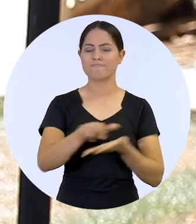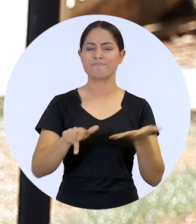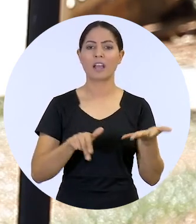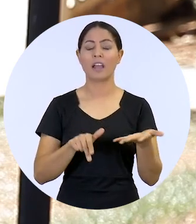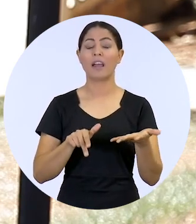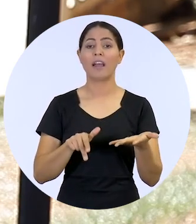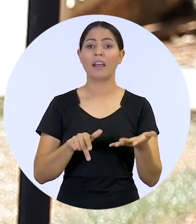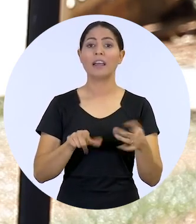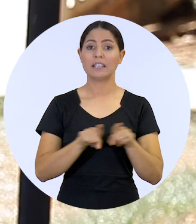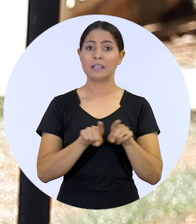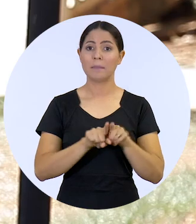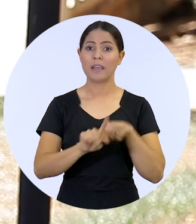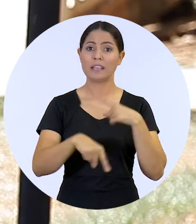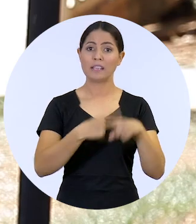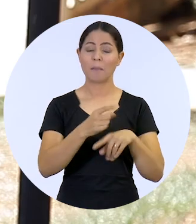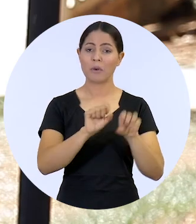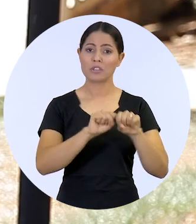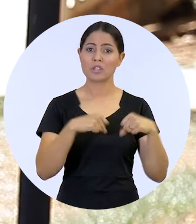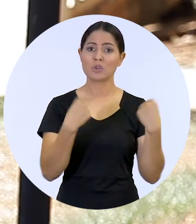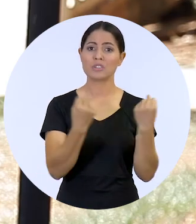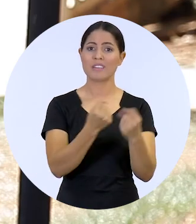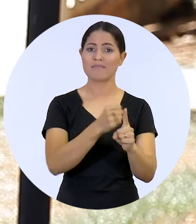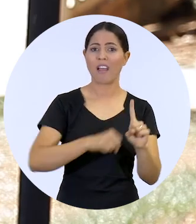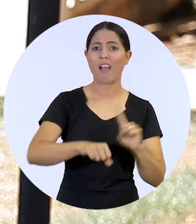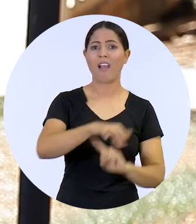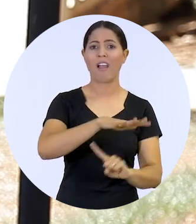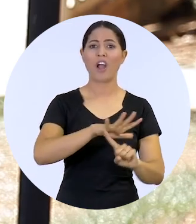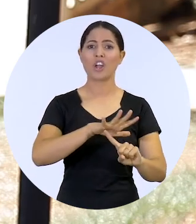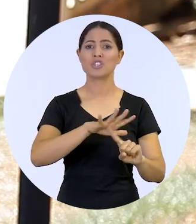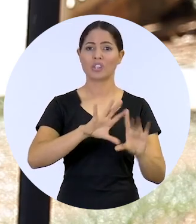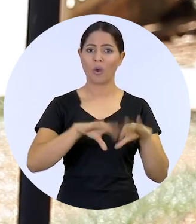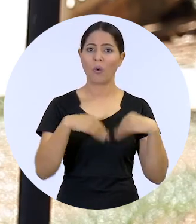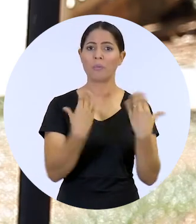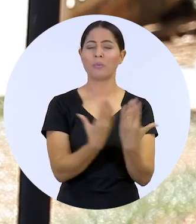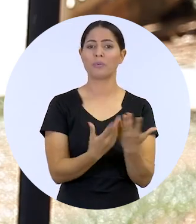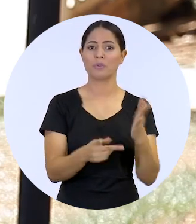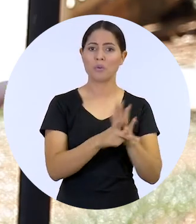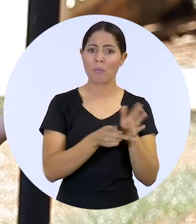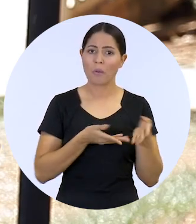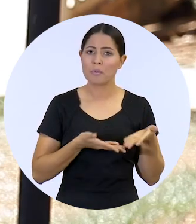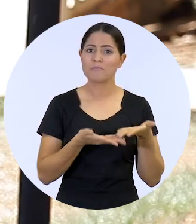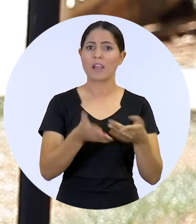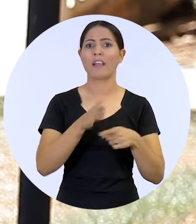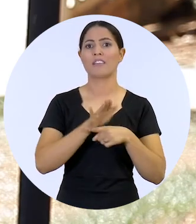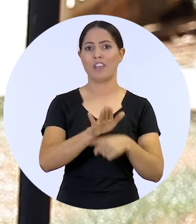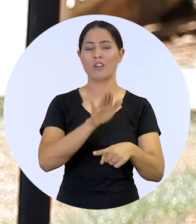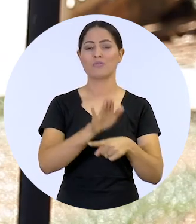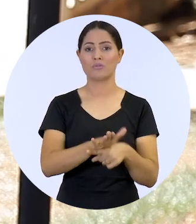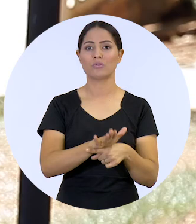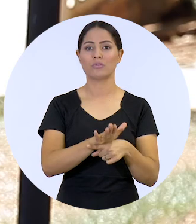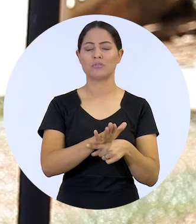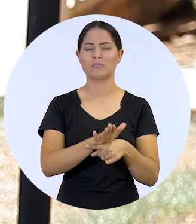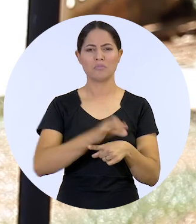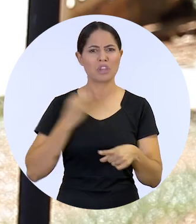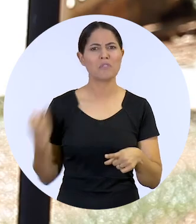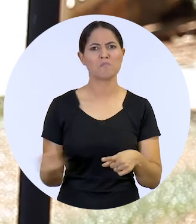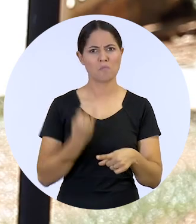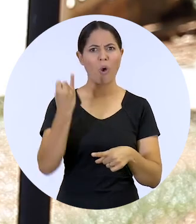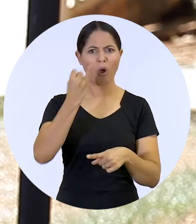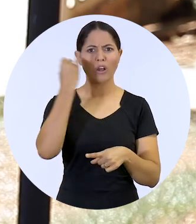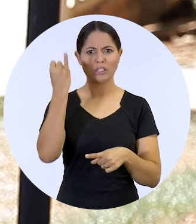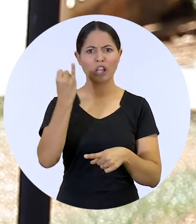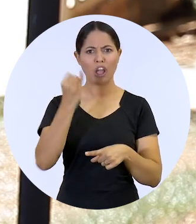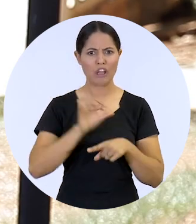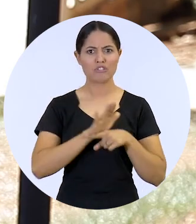participar. Depois a sociedade como um grande corpo que leva em consideração a importância de contribuir